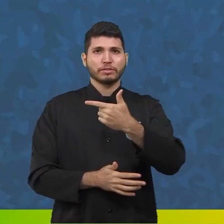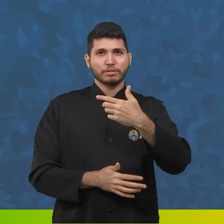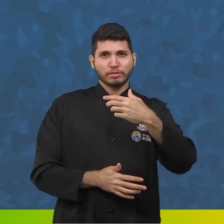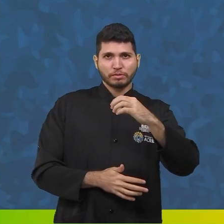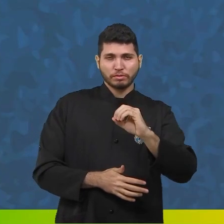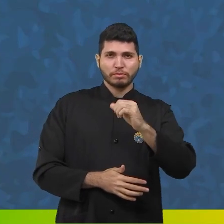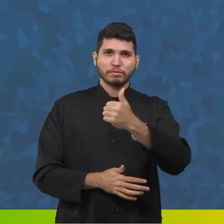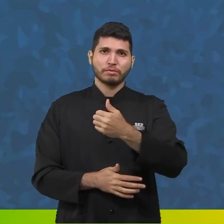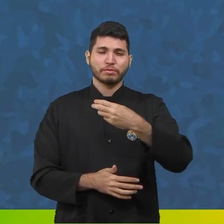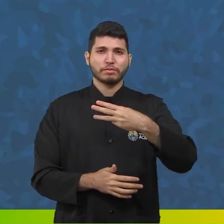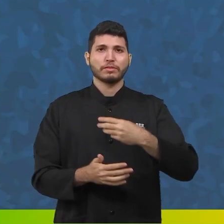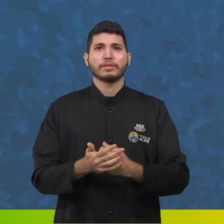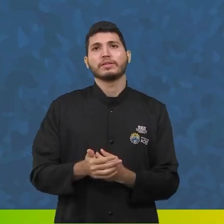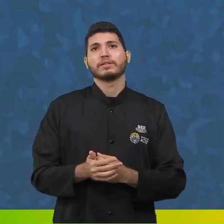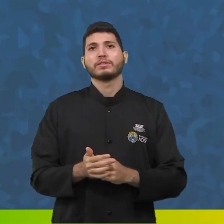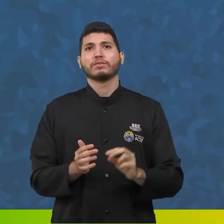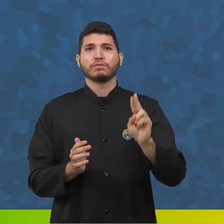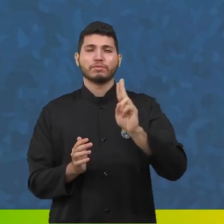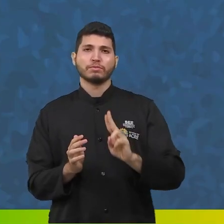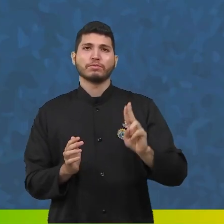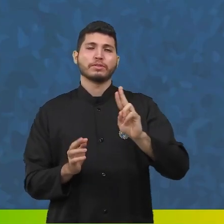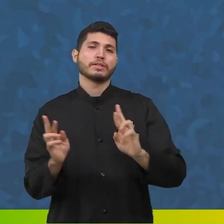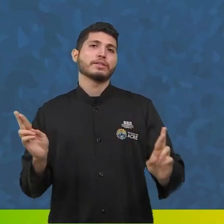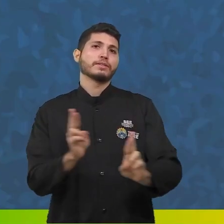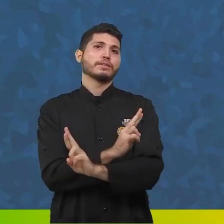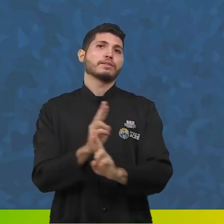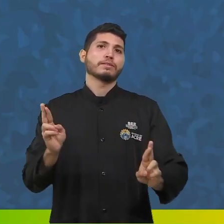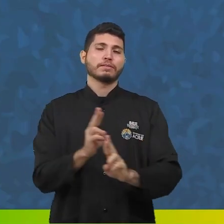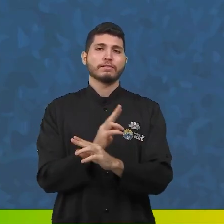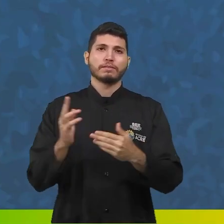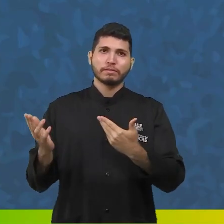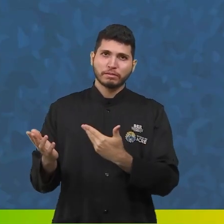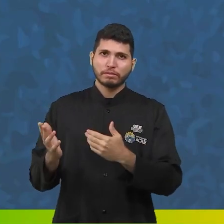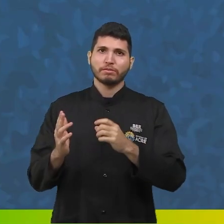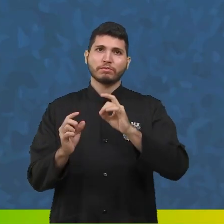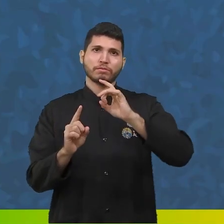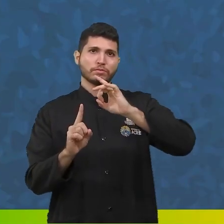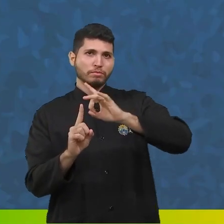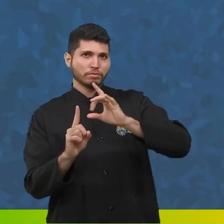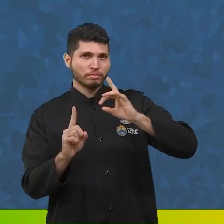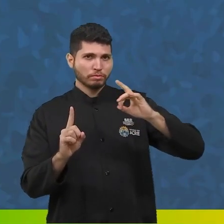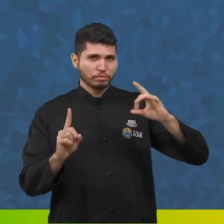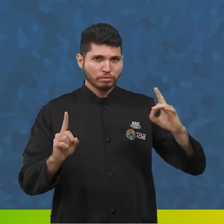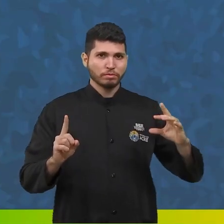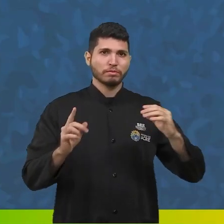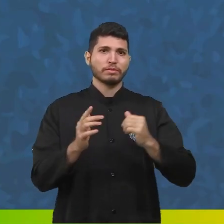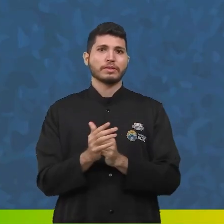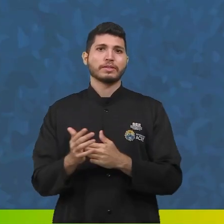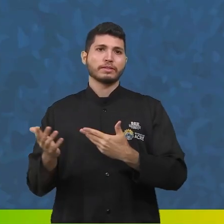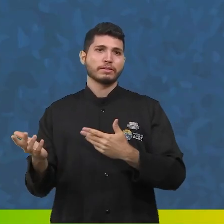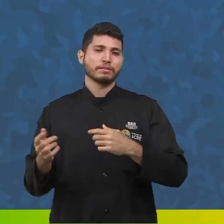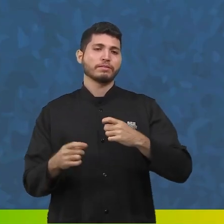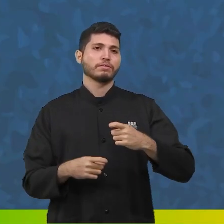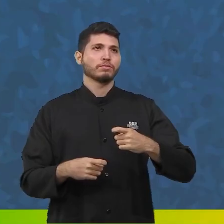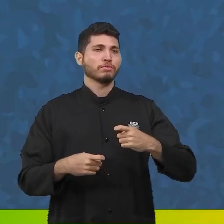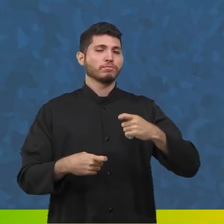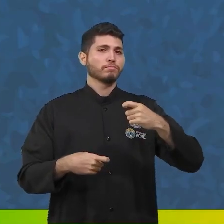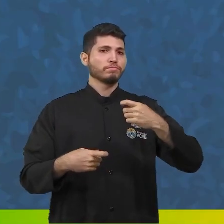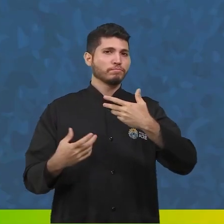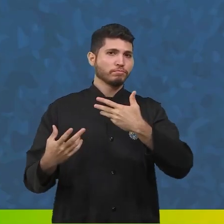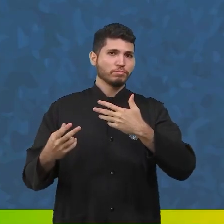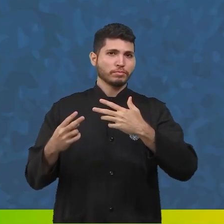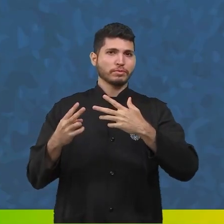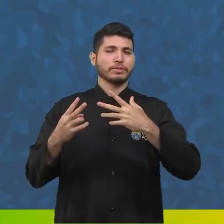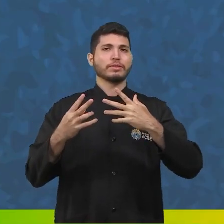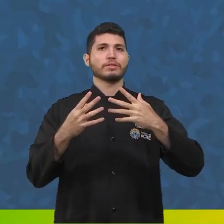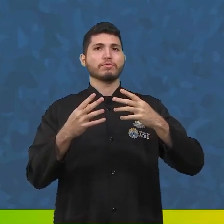exploraram questões de identidade de gênero e homofobia, respectivamente. Esses enredos provocam